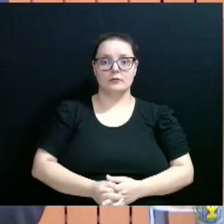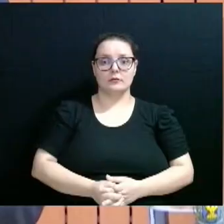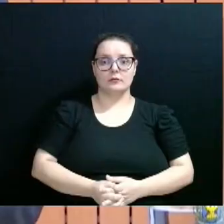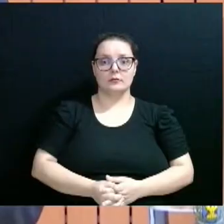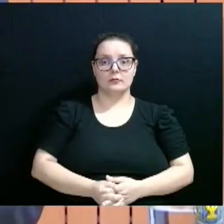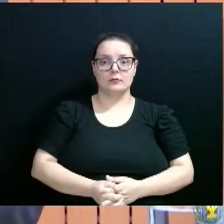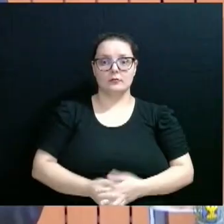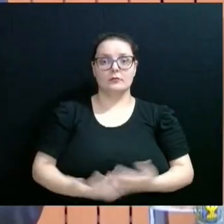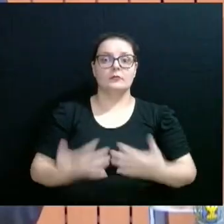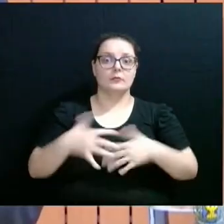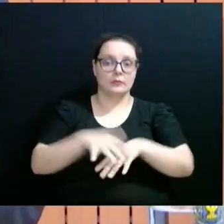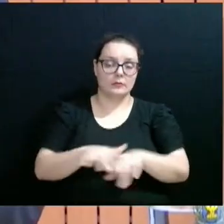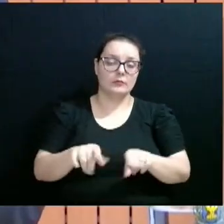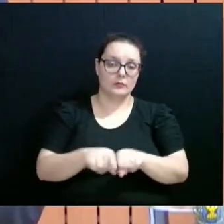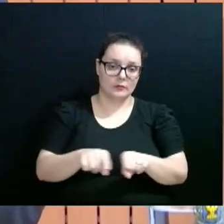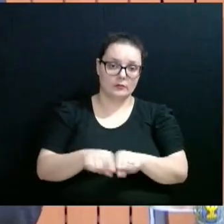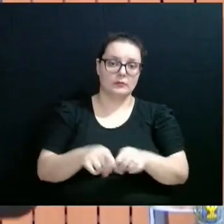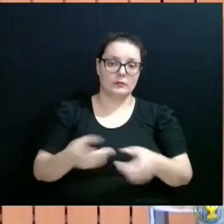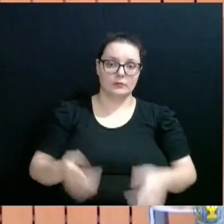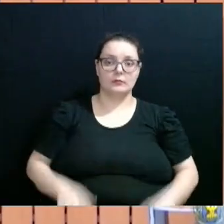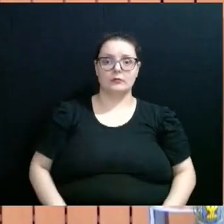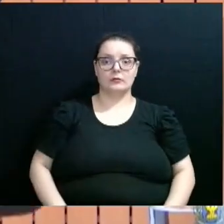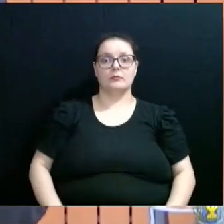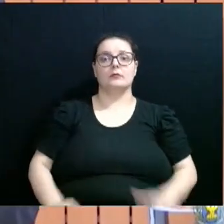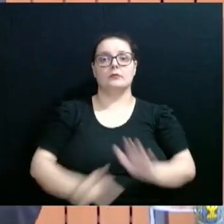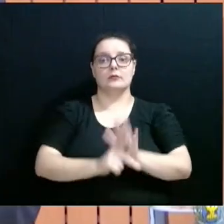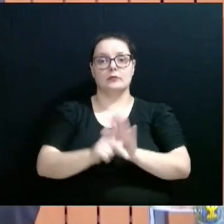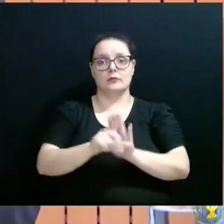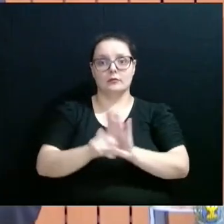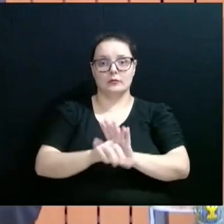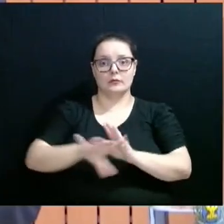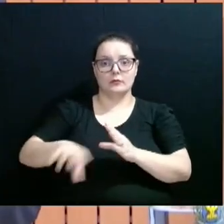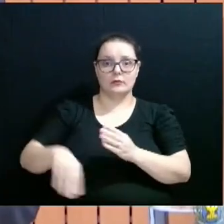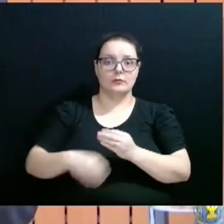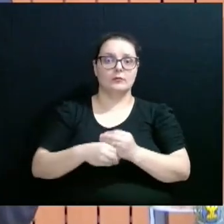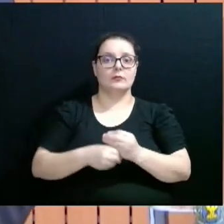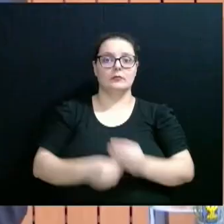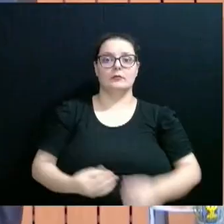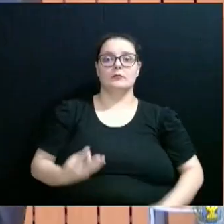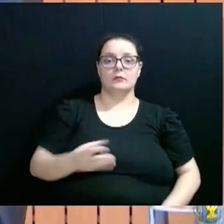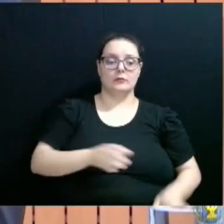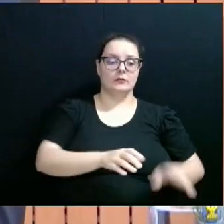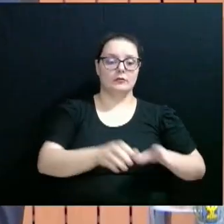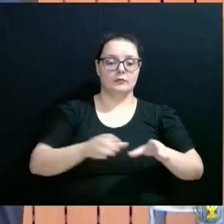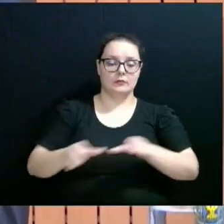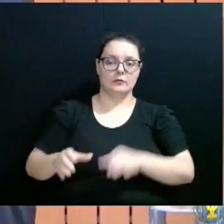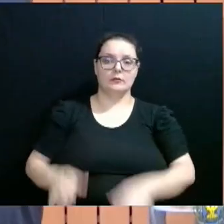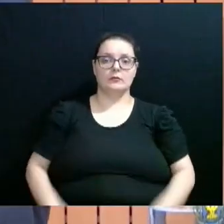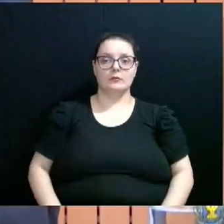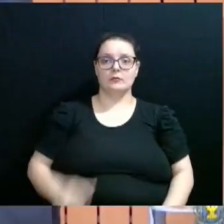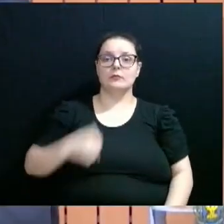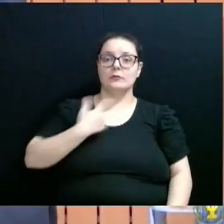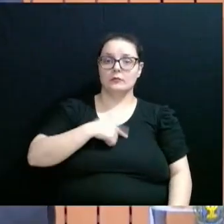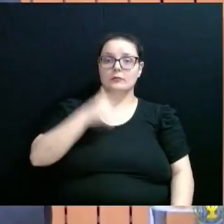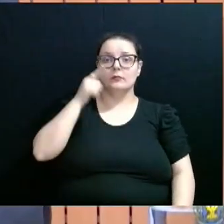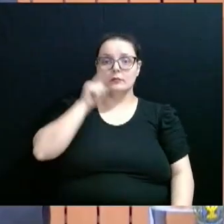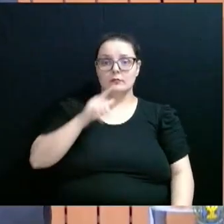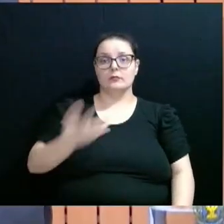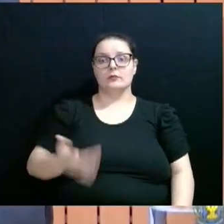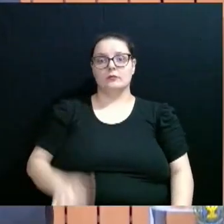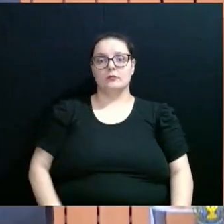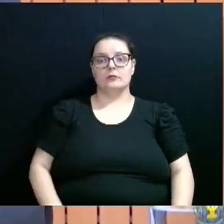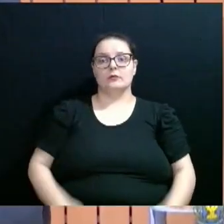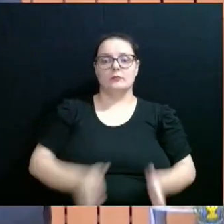também nesse projeto de lei complementar de 3 coordenadorias, nós conseguiremos, num curto espaço de